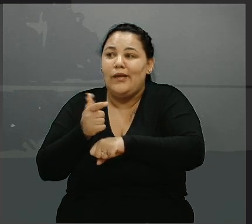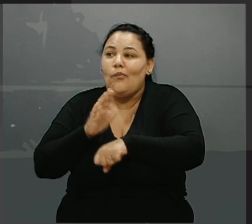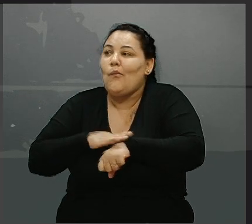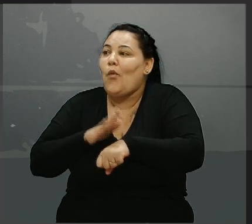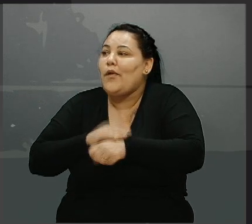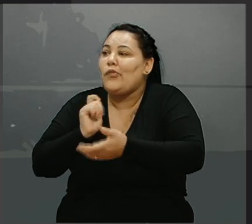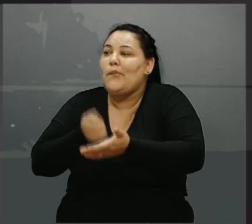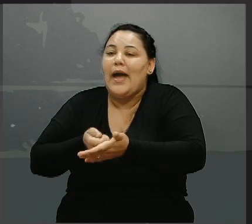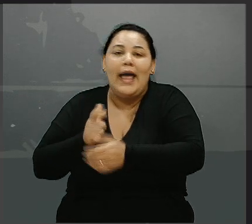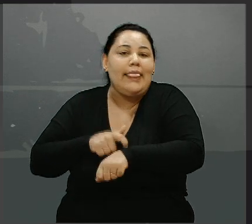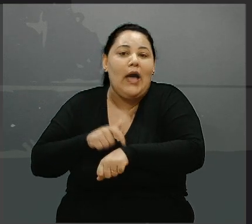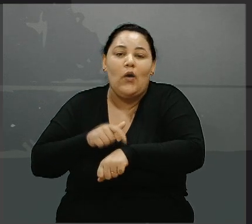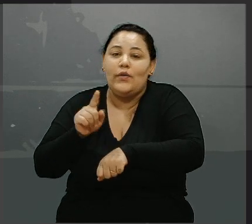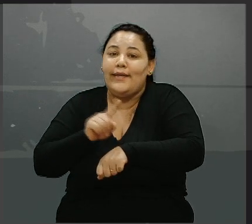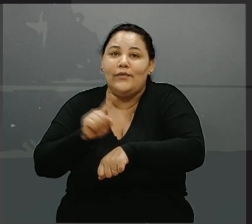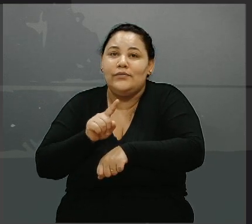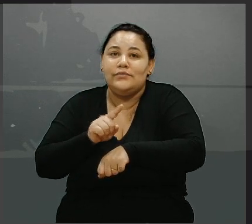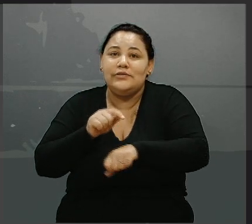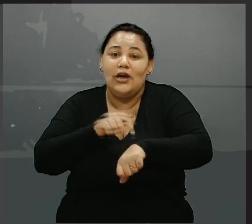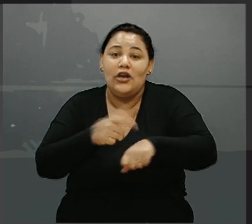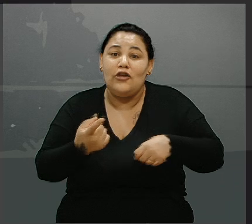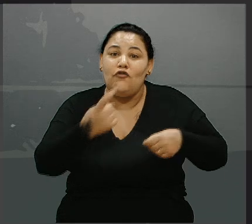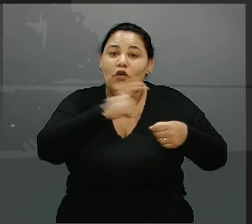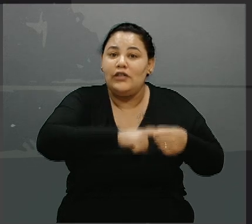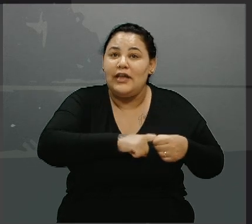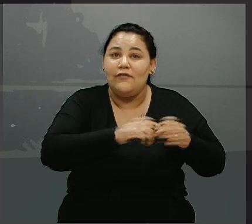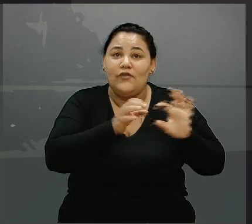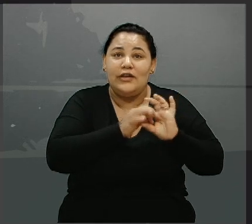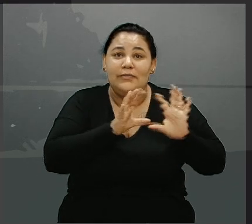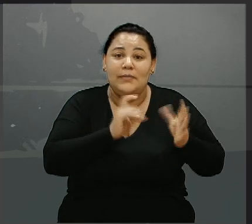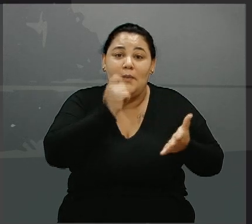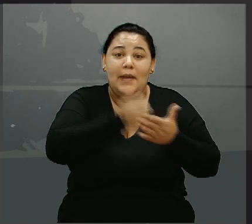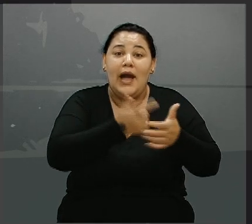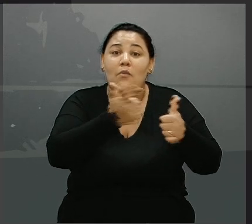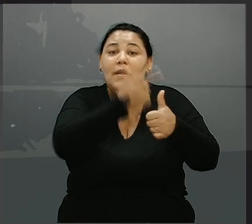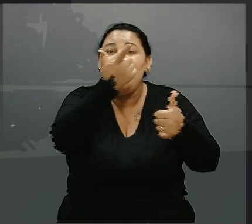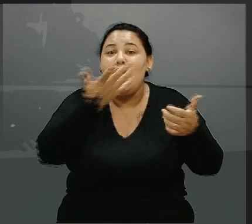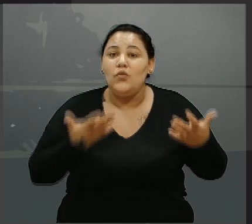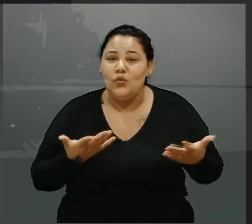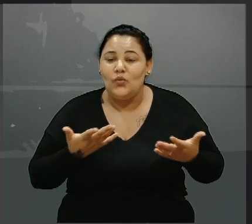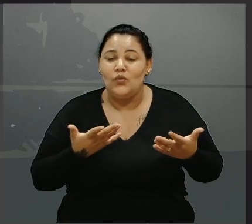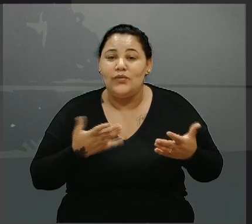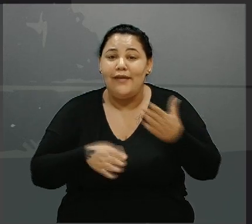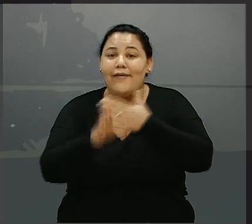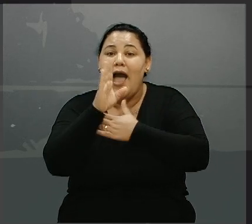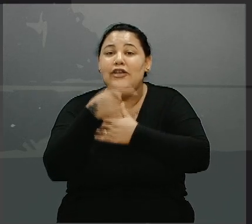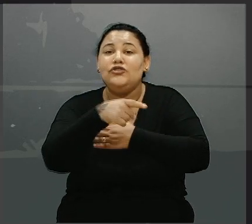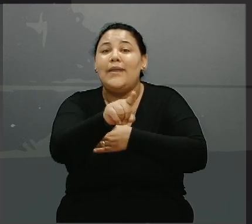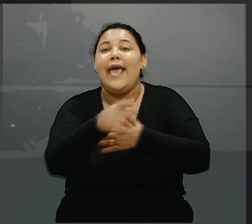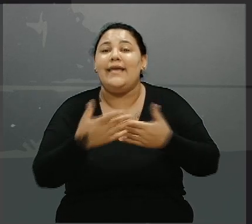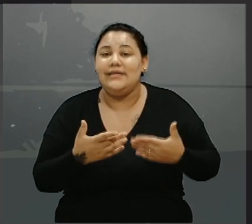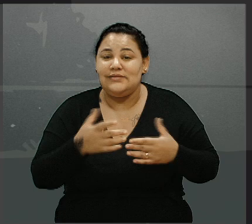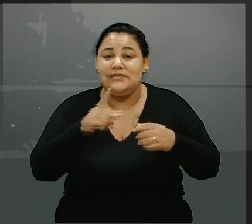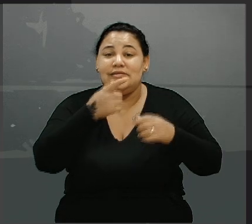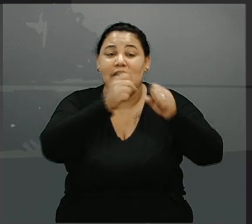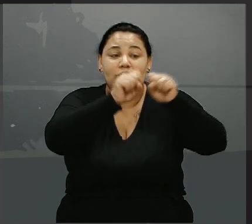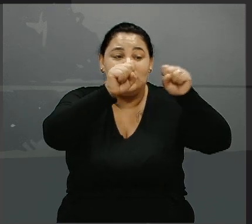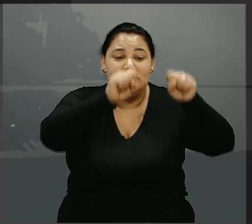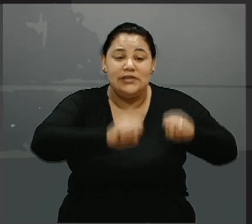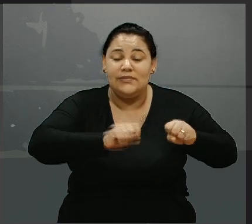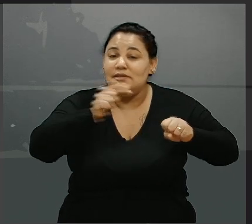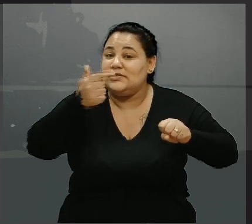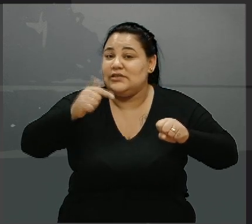Quando eu voltei, que ele ficou disponível para mim pagar o primeiro pedágio. Então, vocês imaginem que é um sistema que não tem a